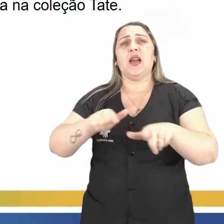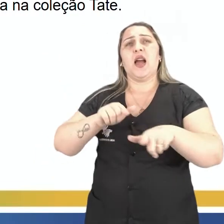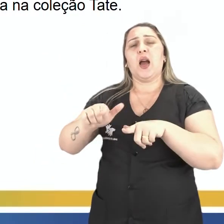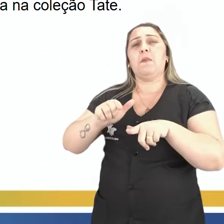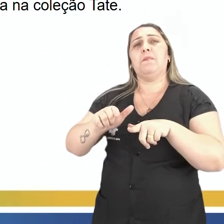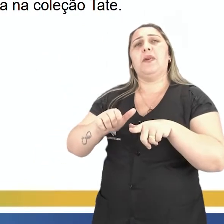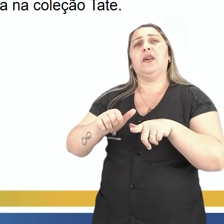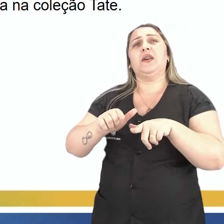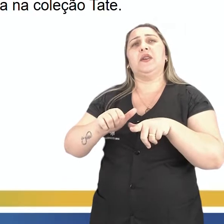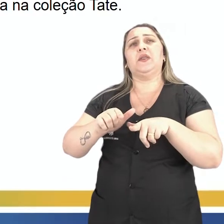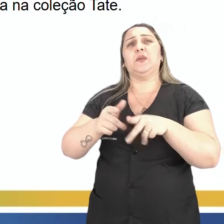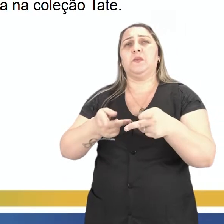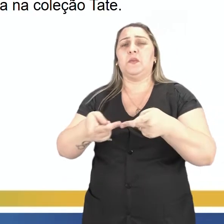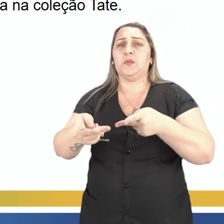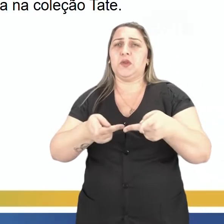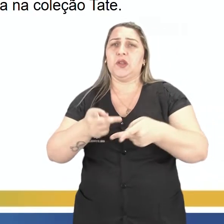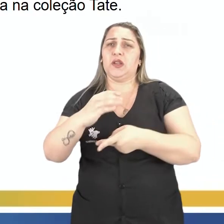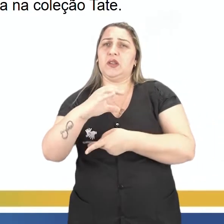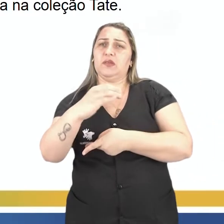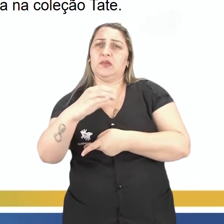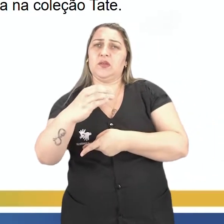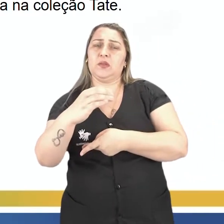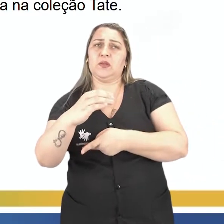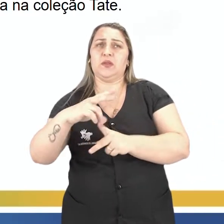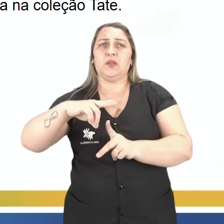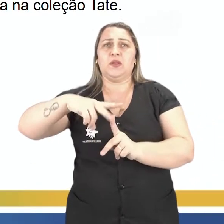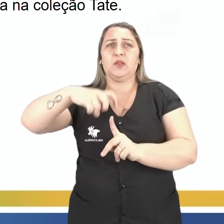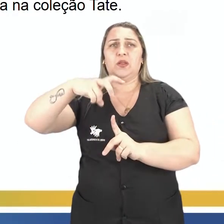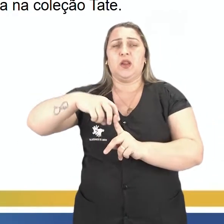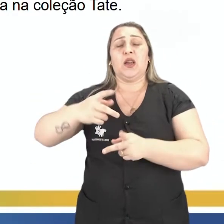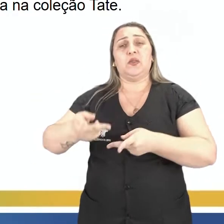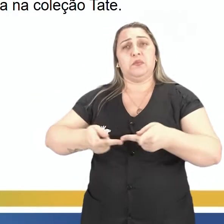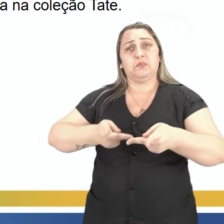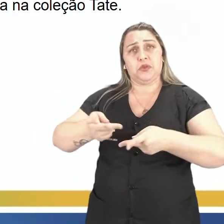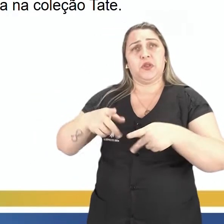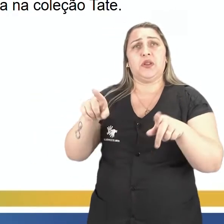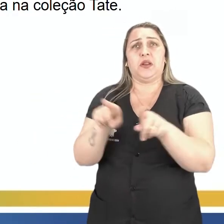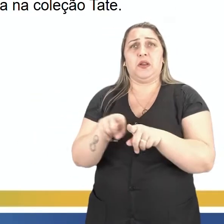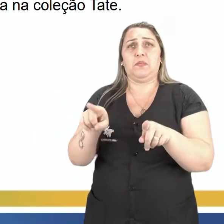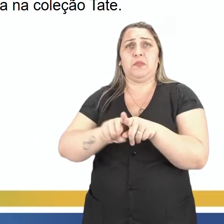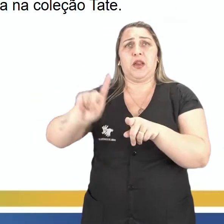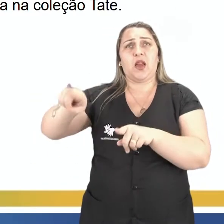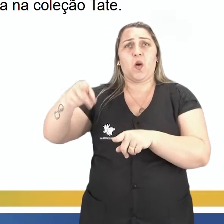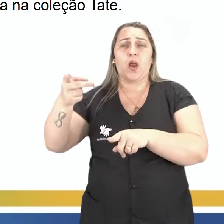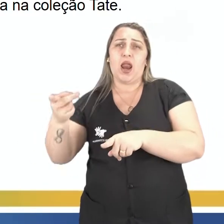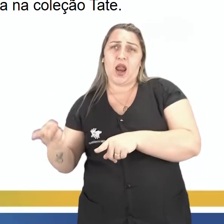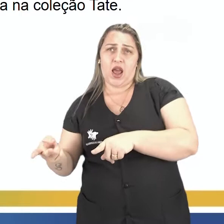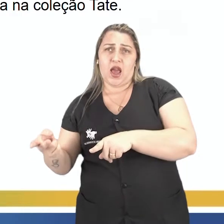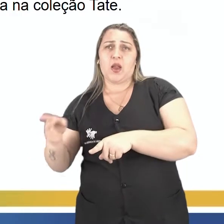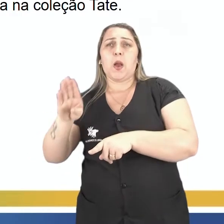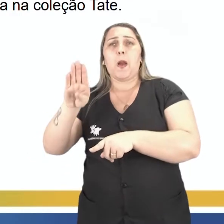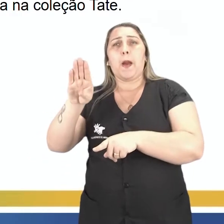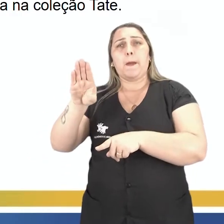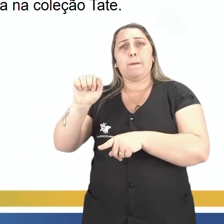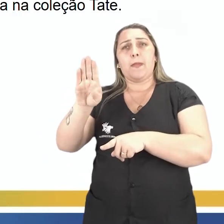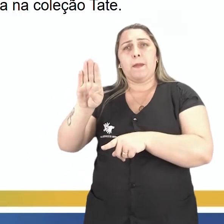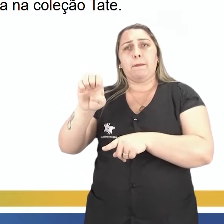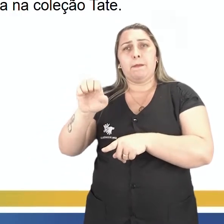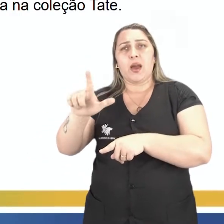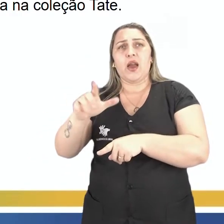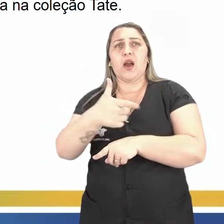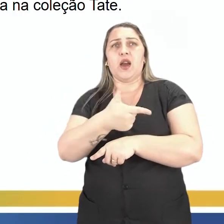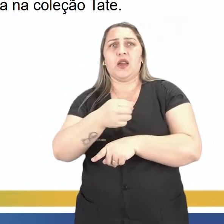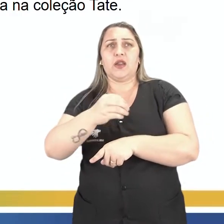as garrafas de Coca-Cola, pessoal. E no projeto, né, na obra ao lado, que se chama Babel, de